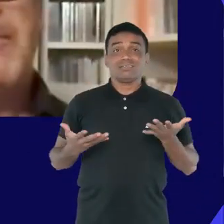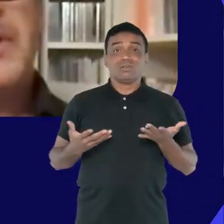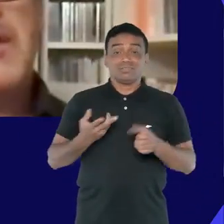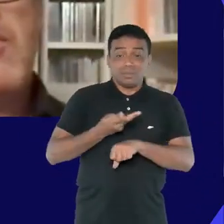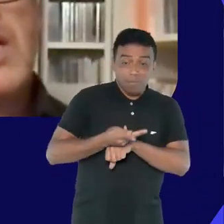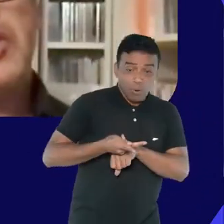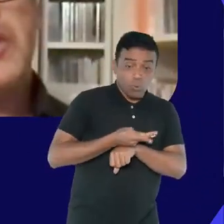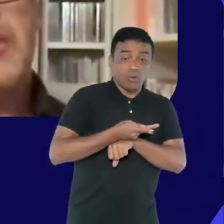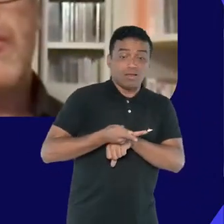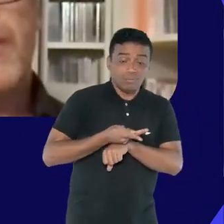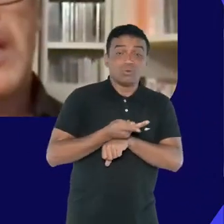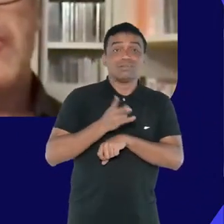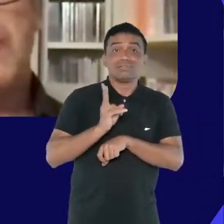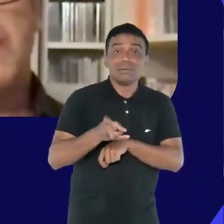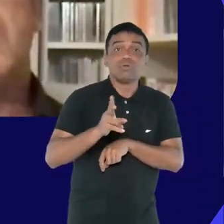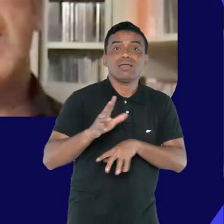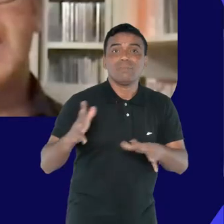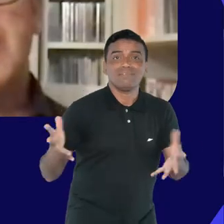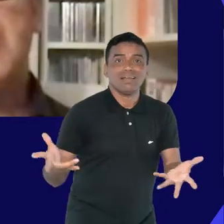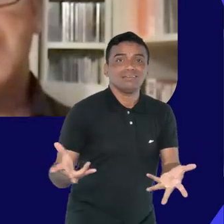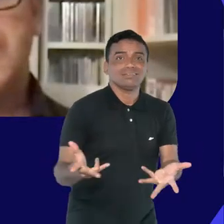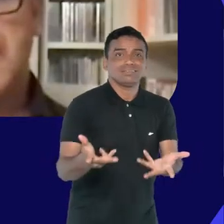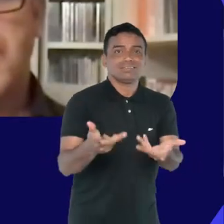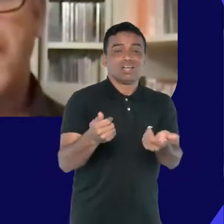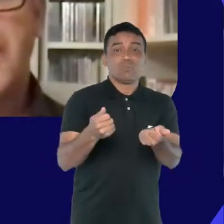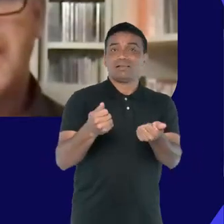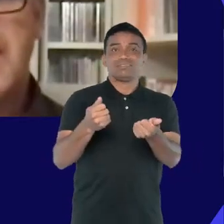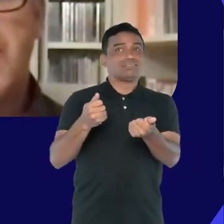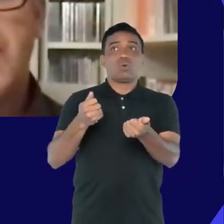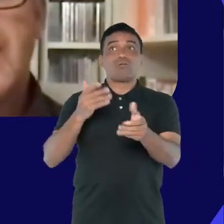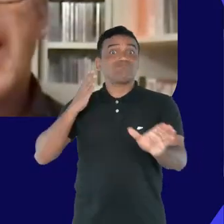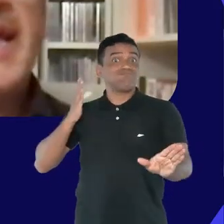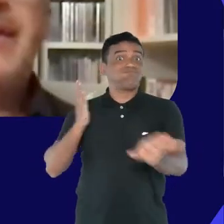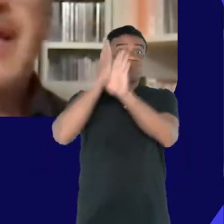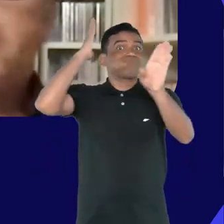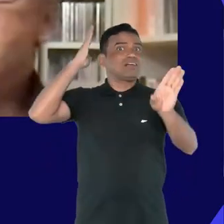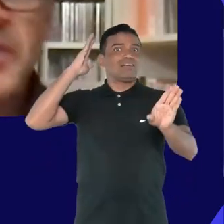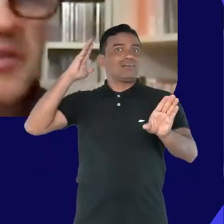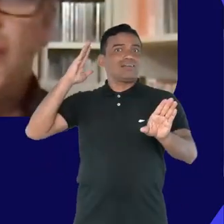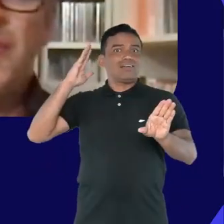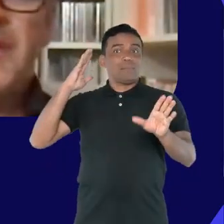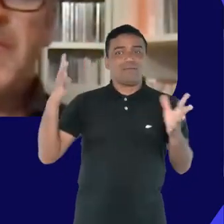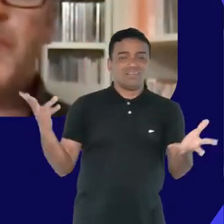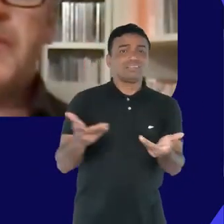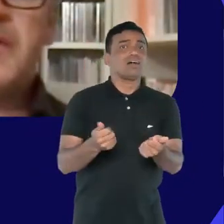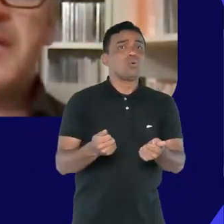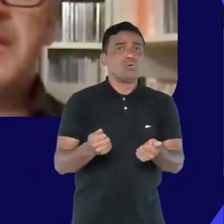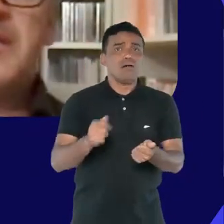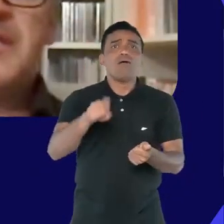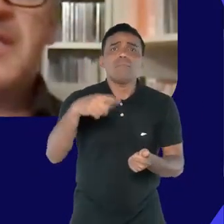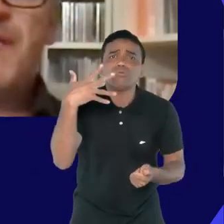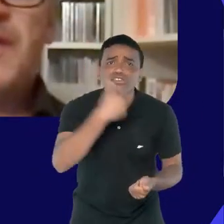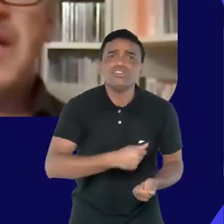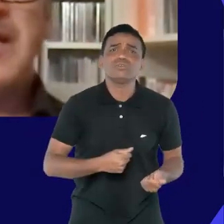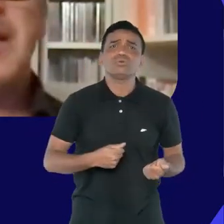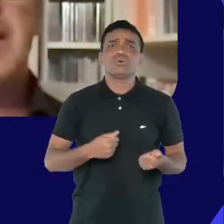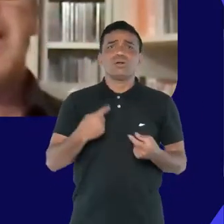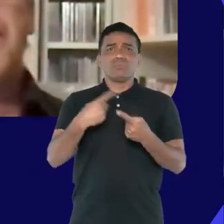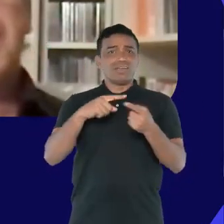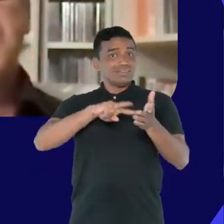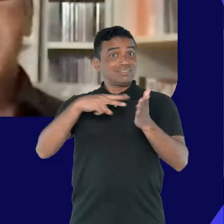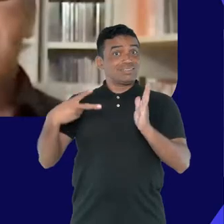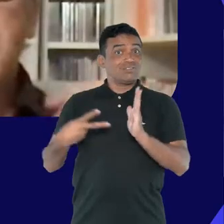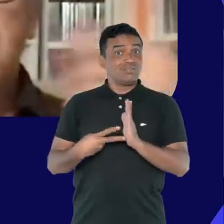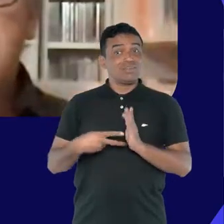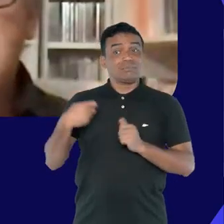procura, e eu acho que o facto de nunca atingirmos a perfeição é até bonito, porque significa